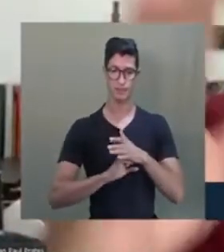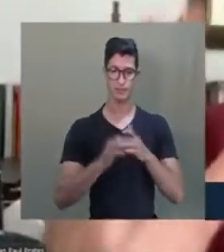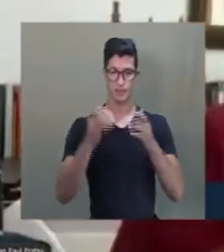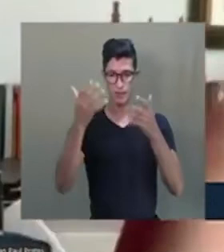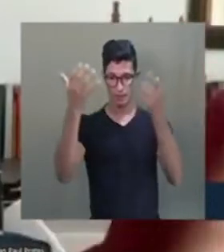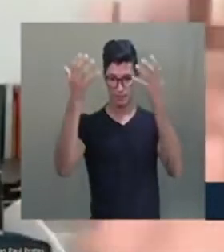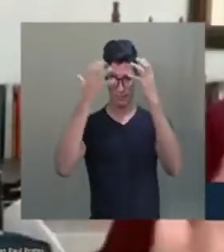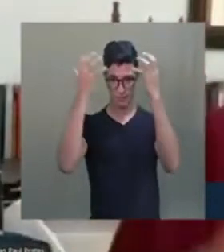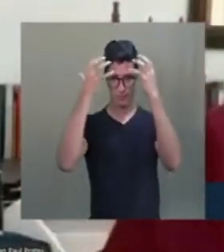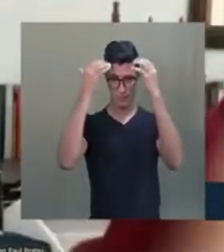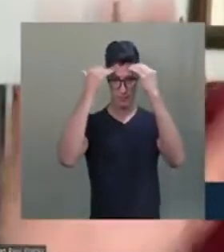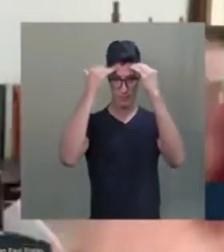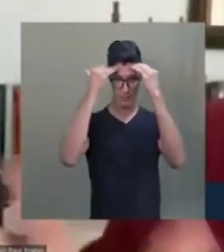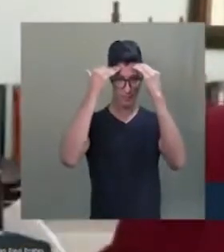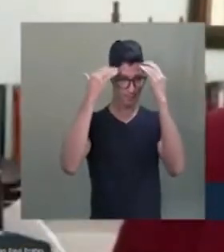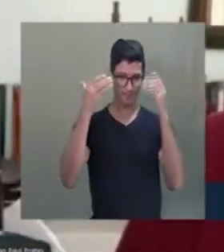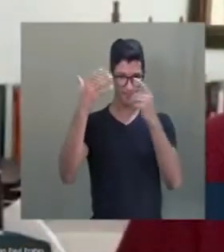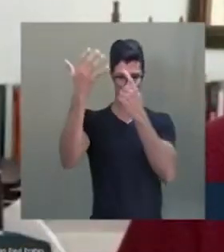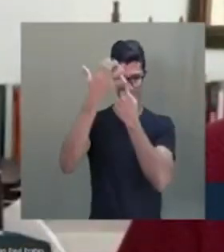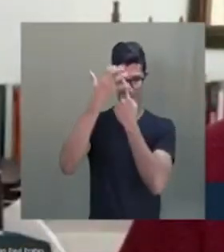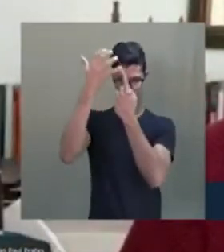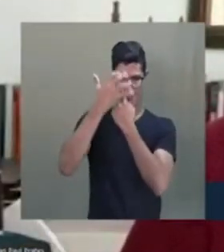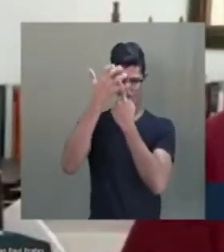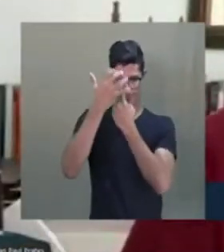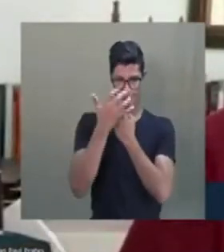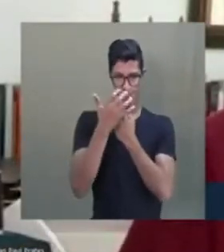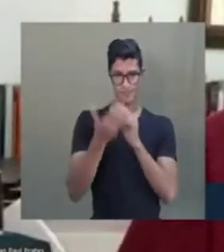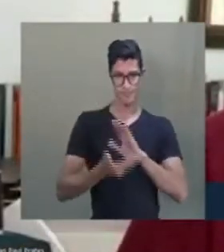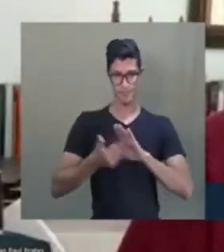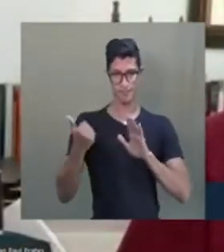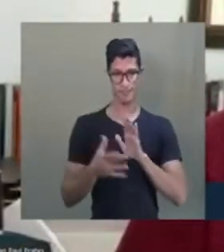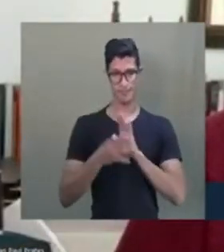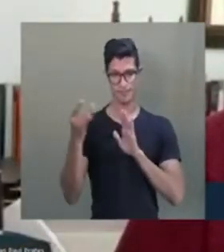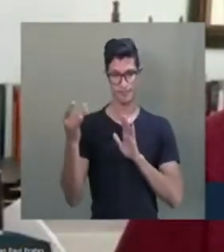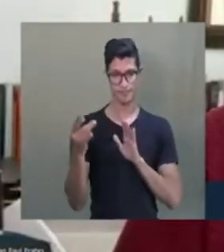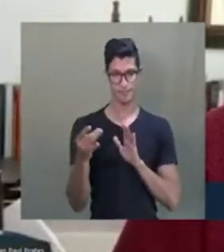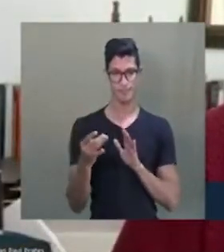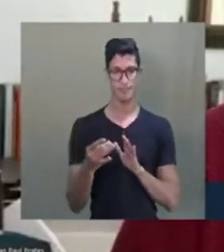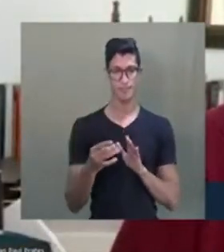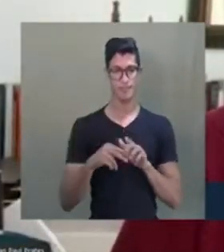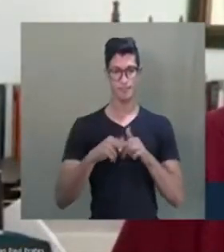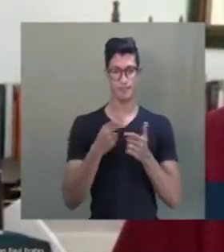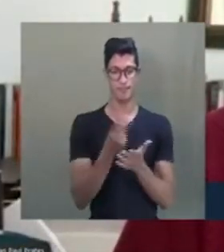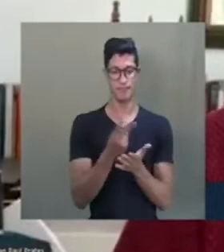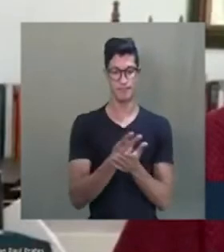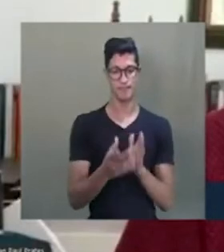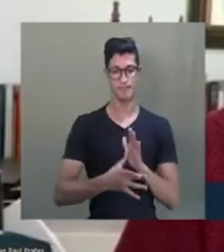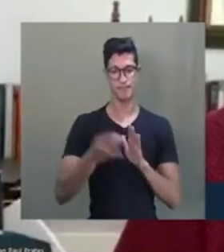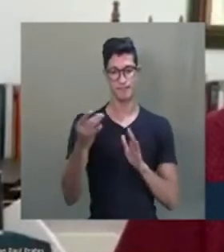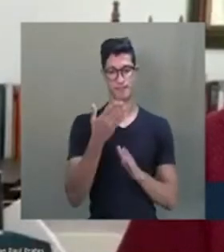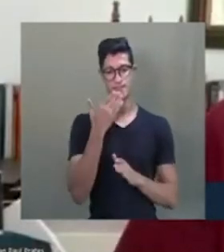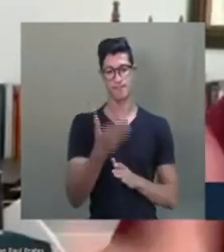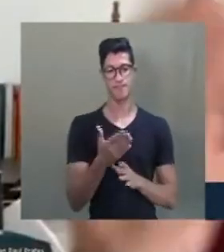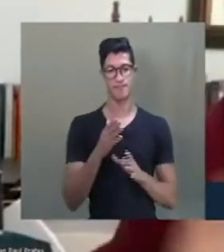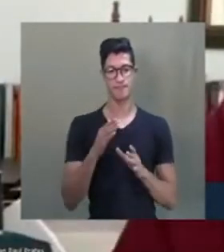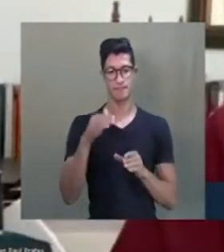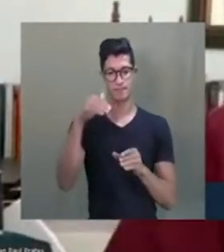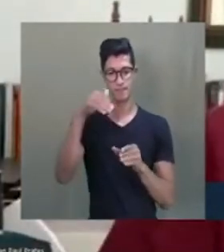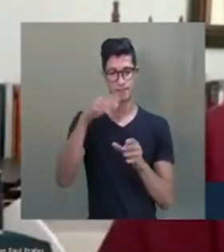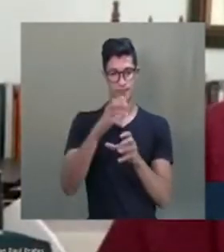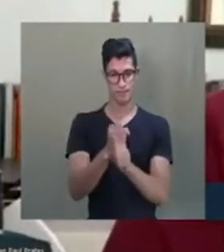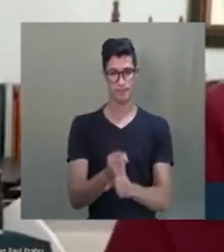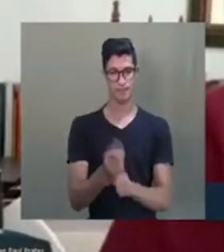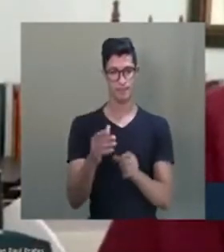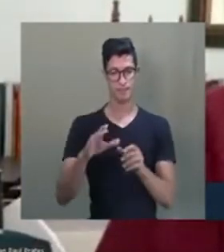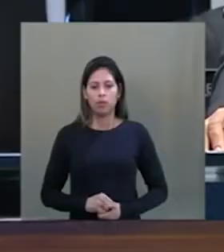deixou completamente não convencido de retirar o destaque. Portanto, eu vou manter o destaque e pedir contagem. Senadora